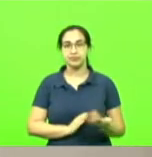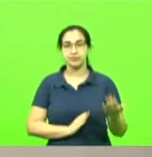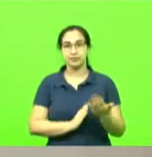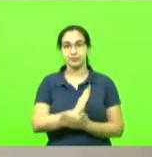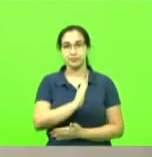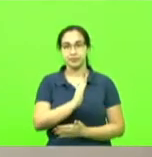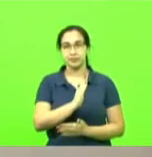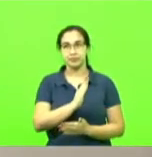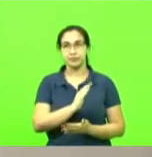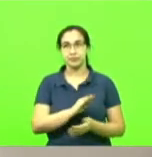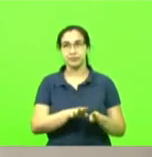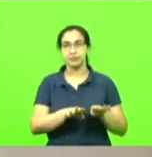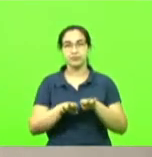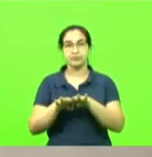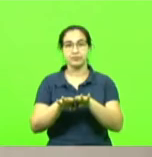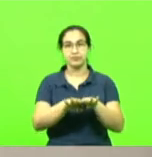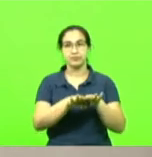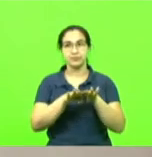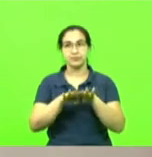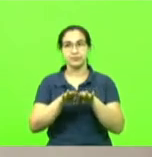Aprovado por unanimidade.